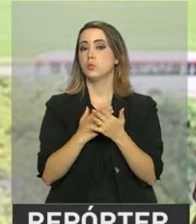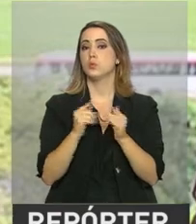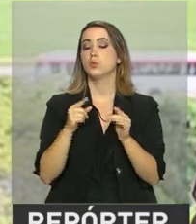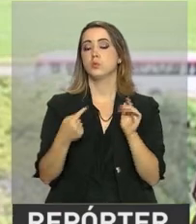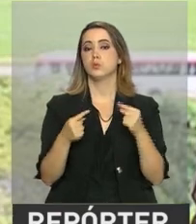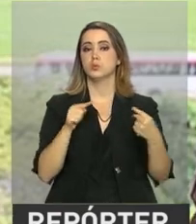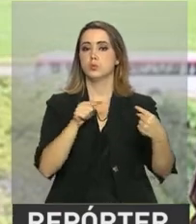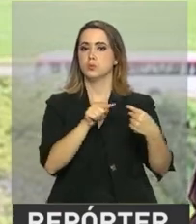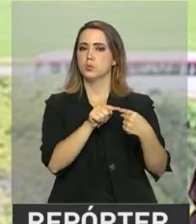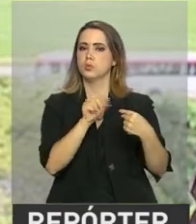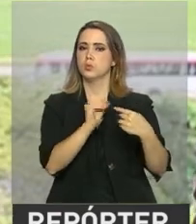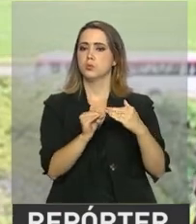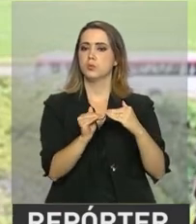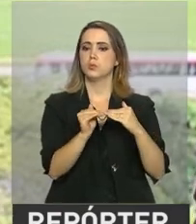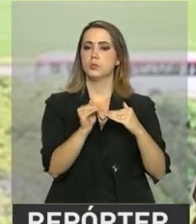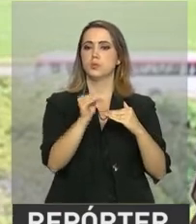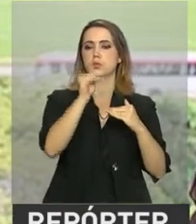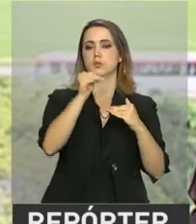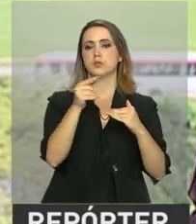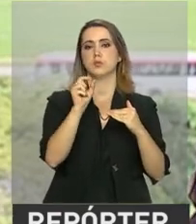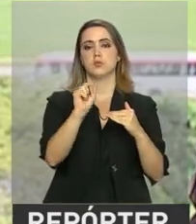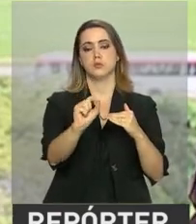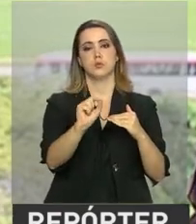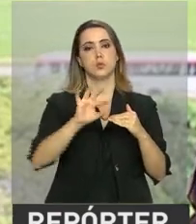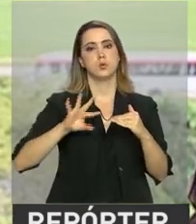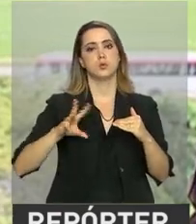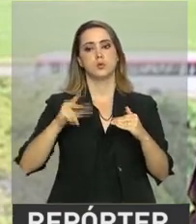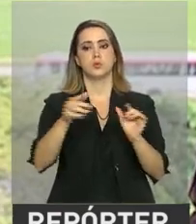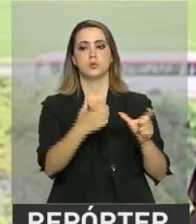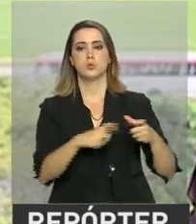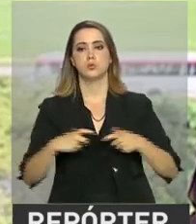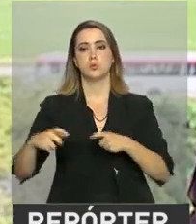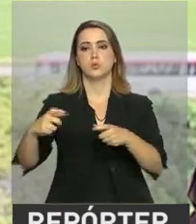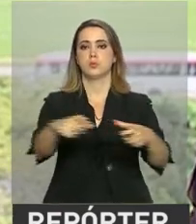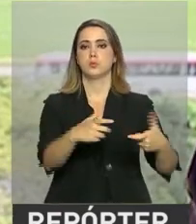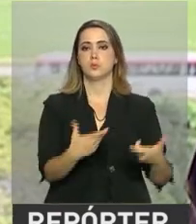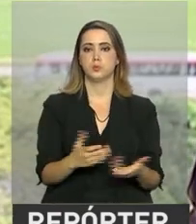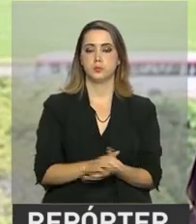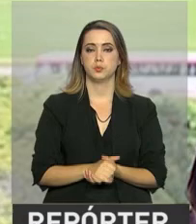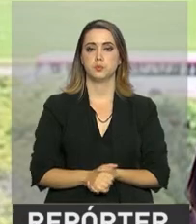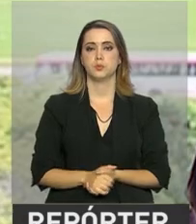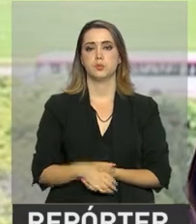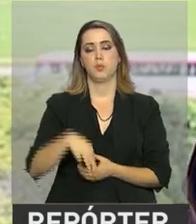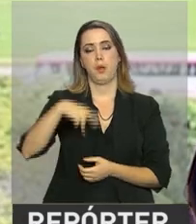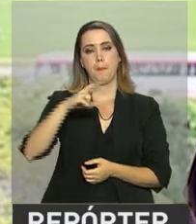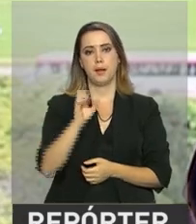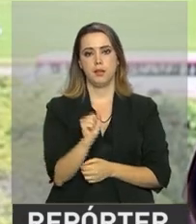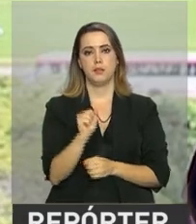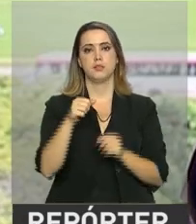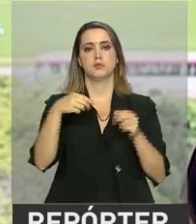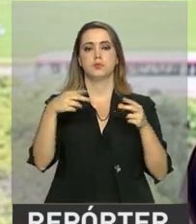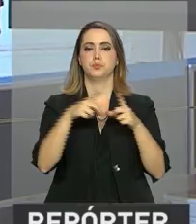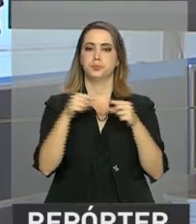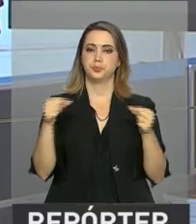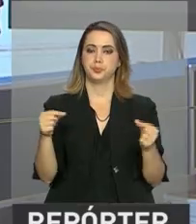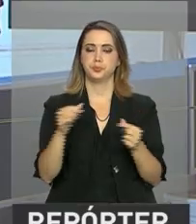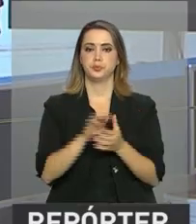apontou um crescimento positivo em todas as áreas do agronegócio. Mara Kenupi, de